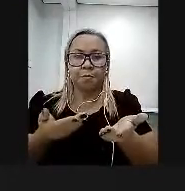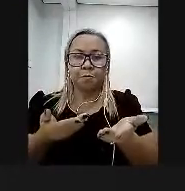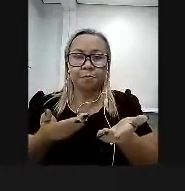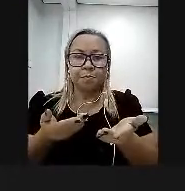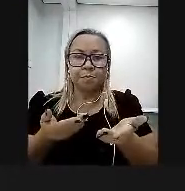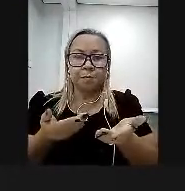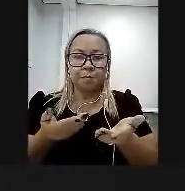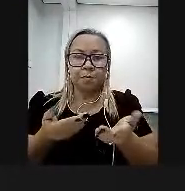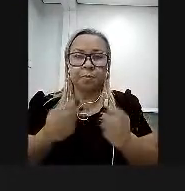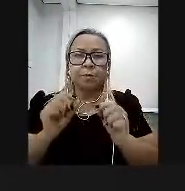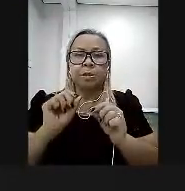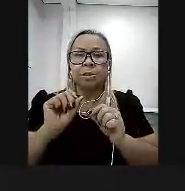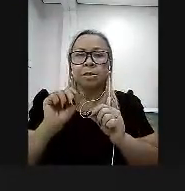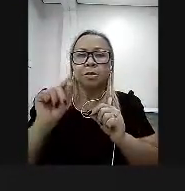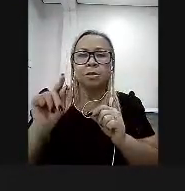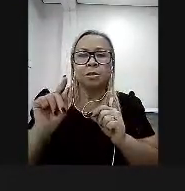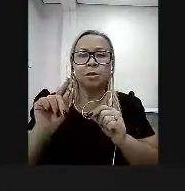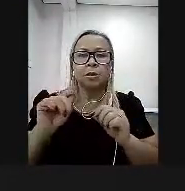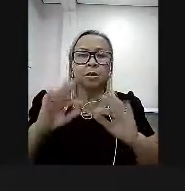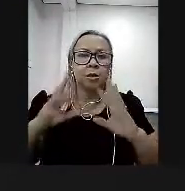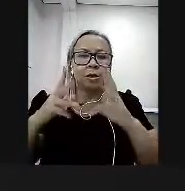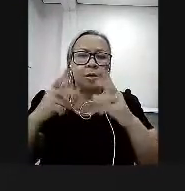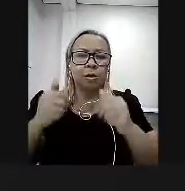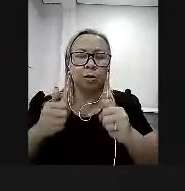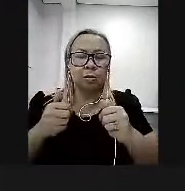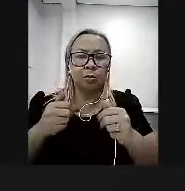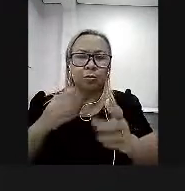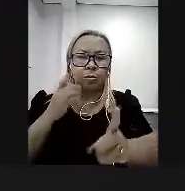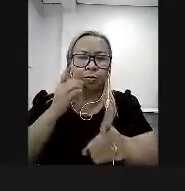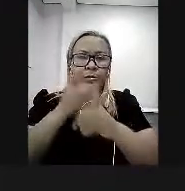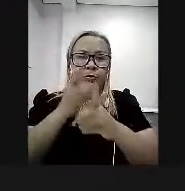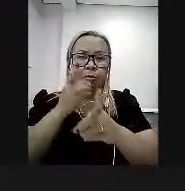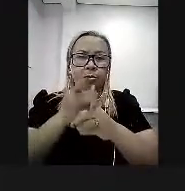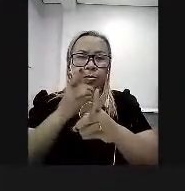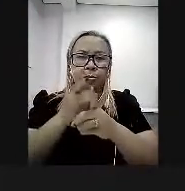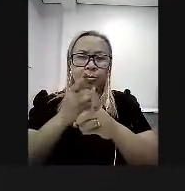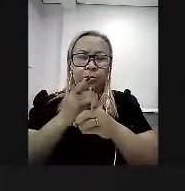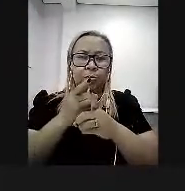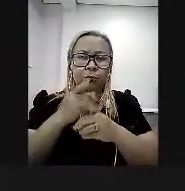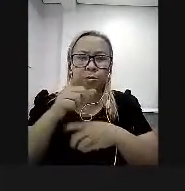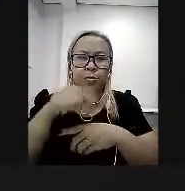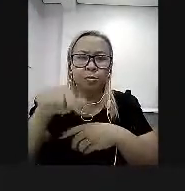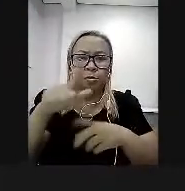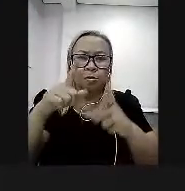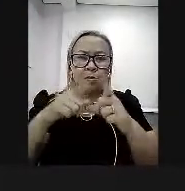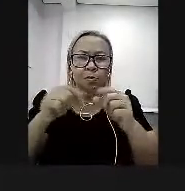É aquela coisa, todo cruzamento na URBS é o local de